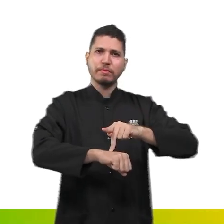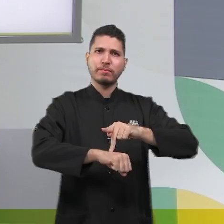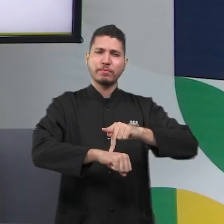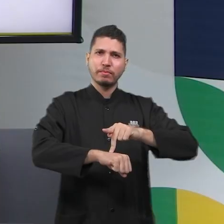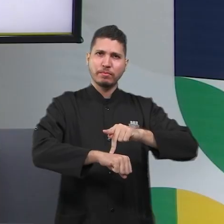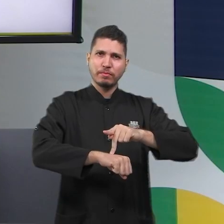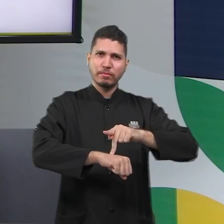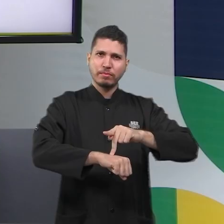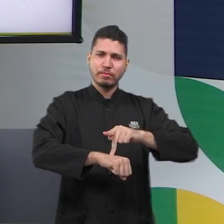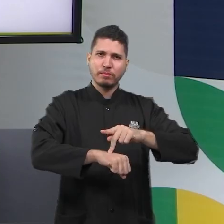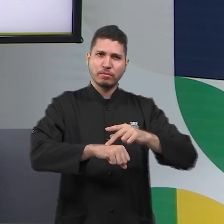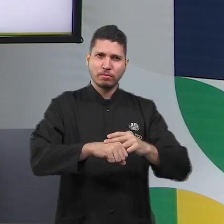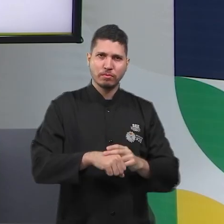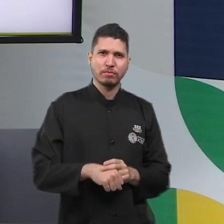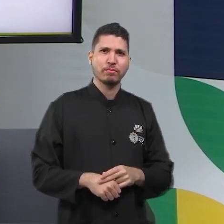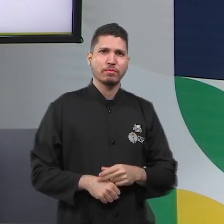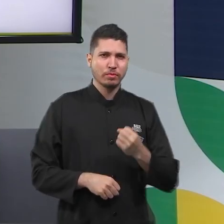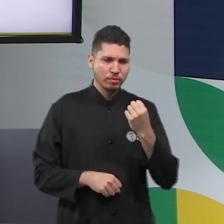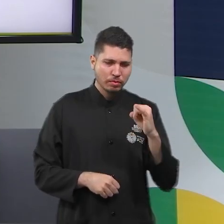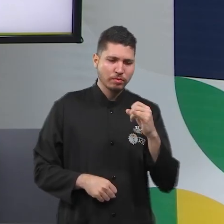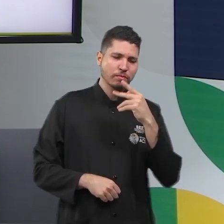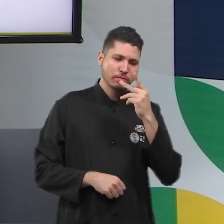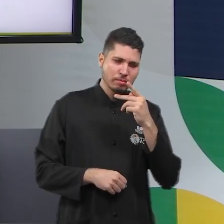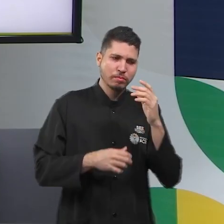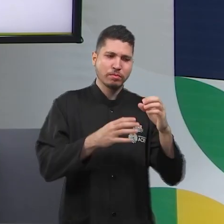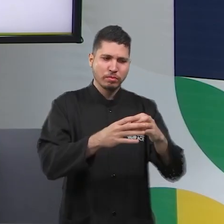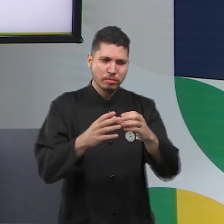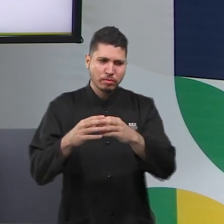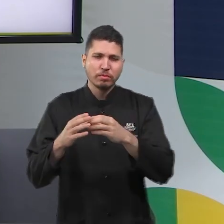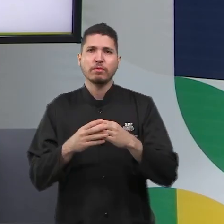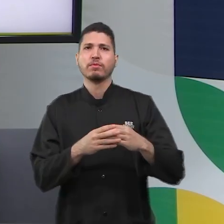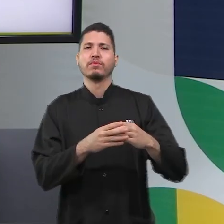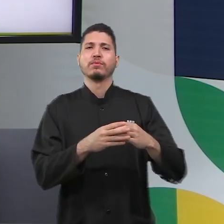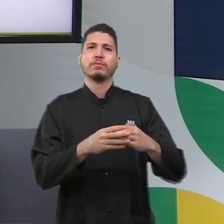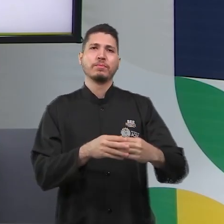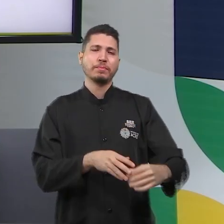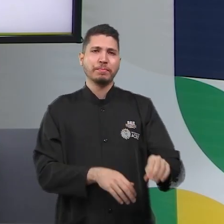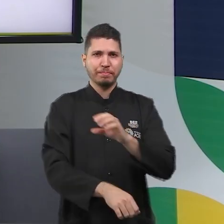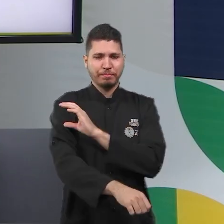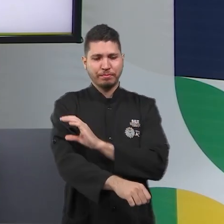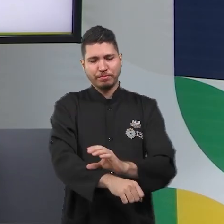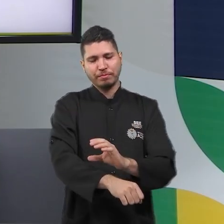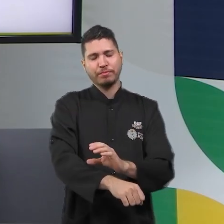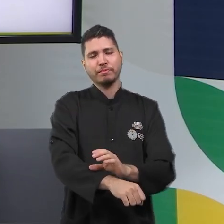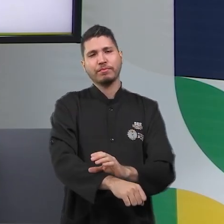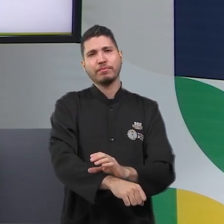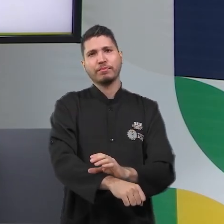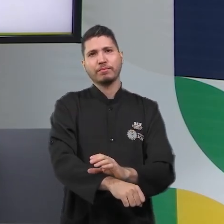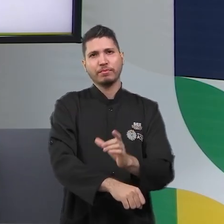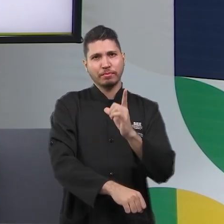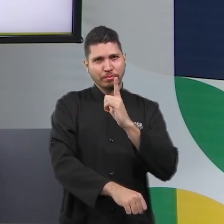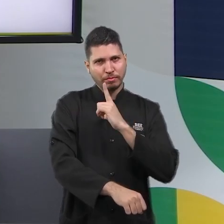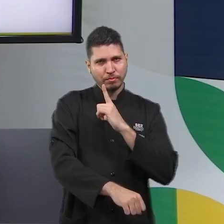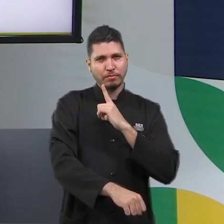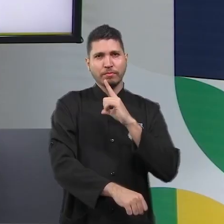de manifestações culturais, da diversidade cultural que existe no nosso